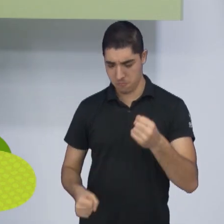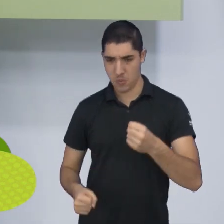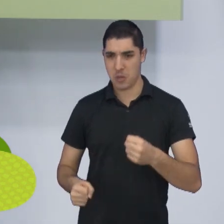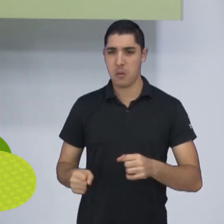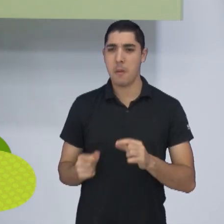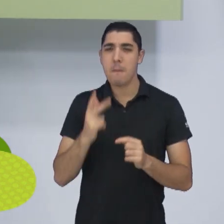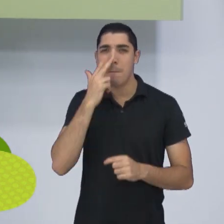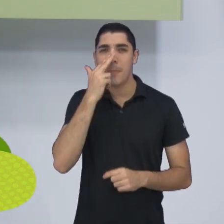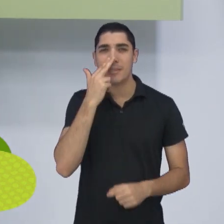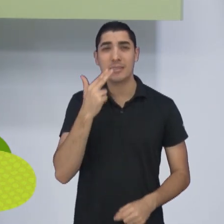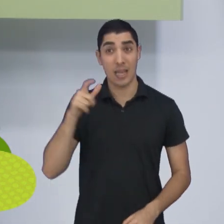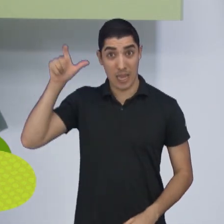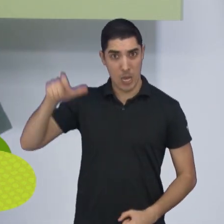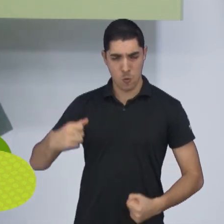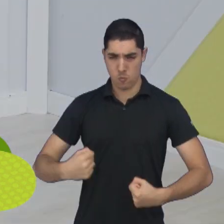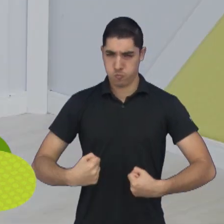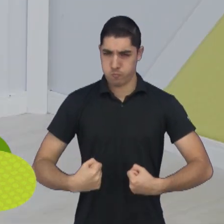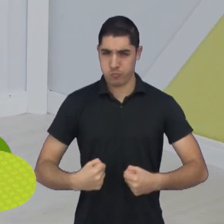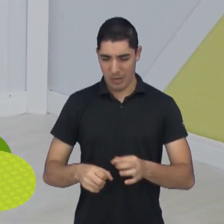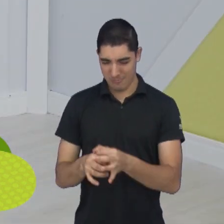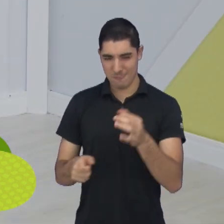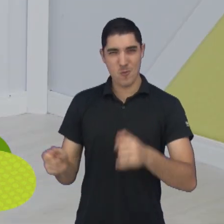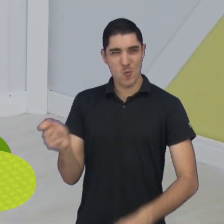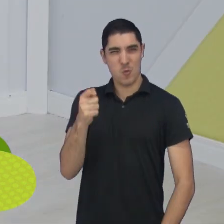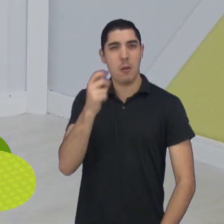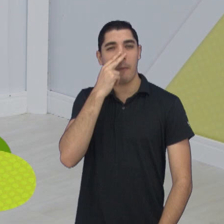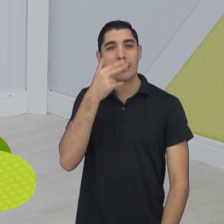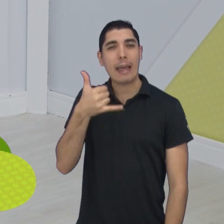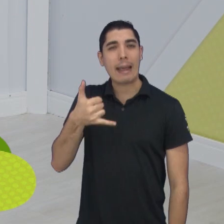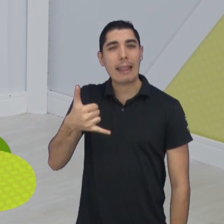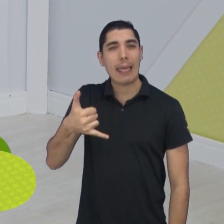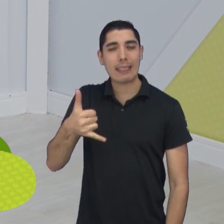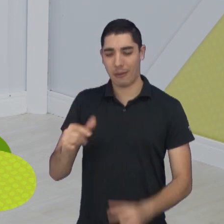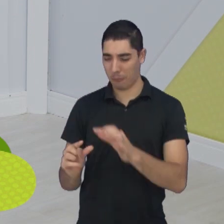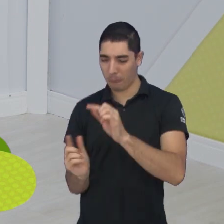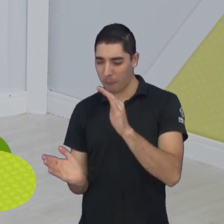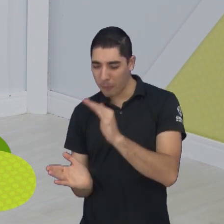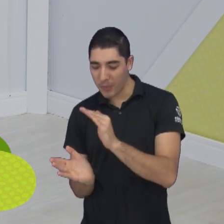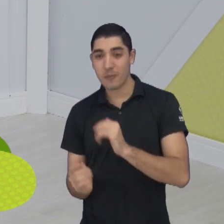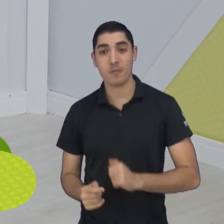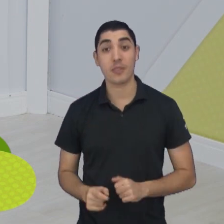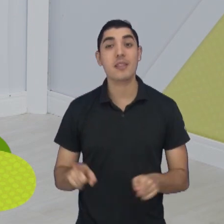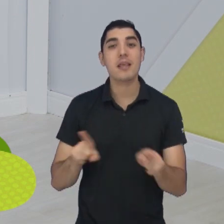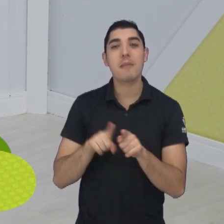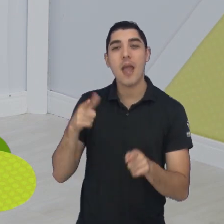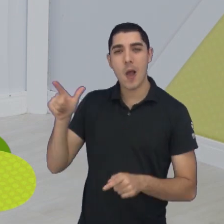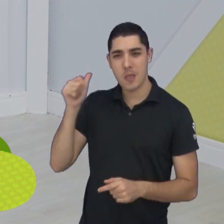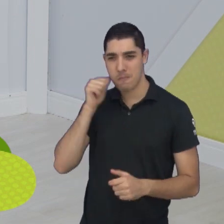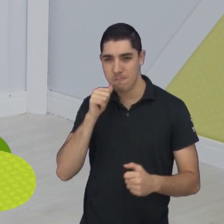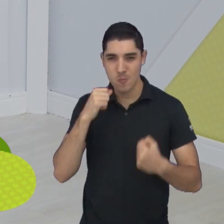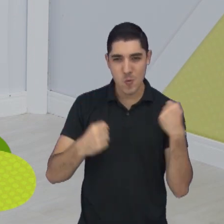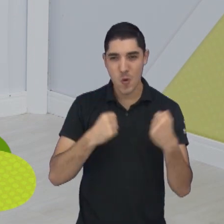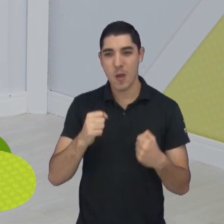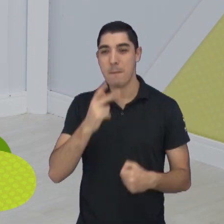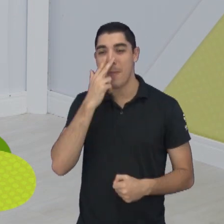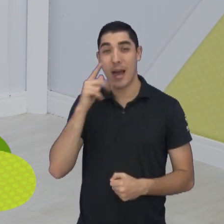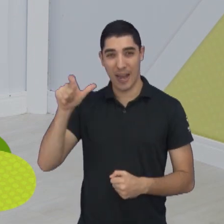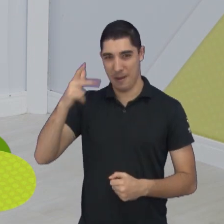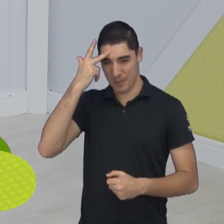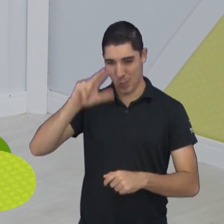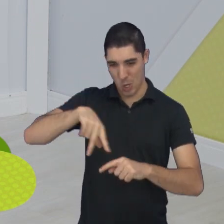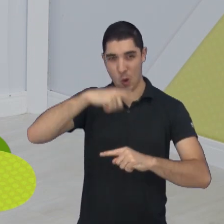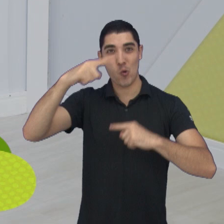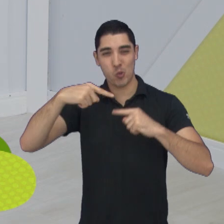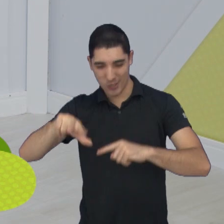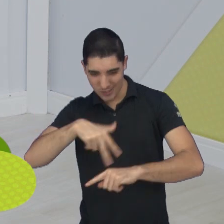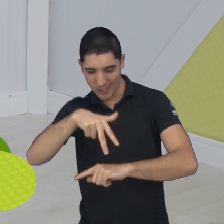uma caneta, tão grande que o cara era. E eu gostei do pessoal comemorando o gol, parecendo a Daiane dos Santos ali, dando piruletas, além do Gerry